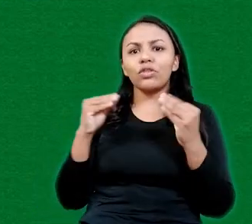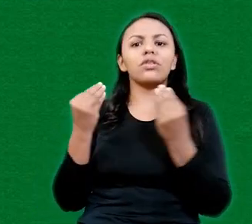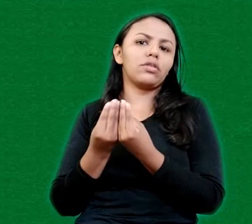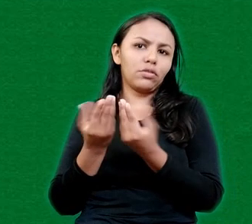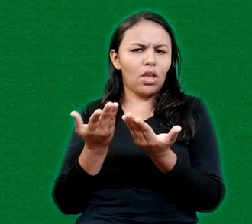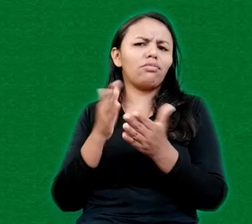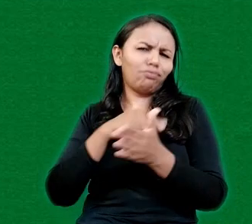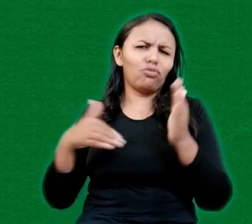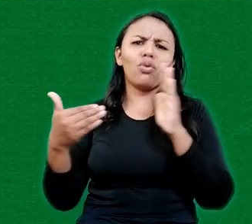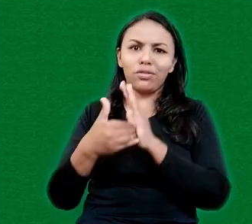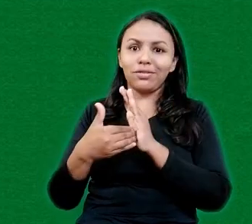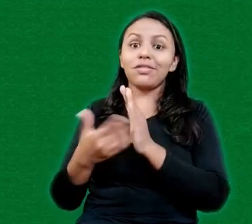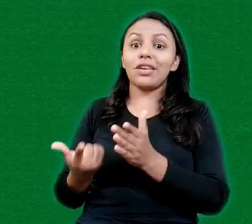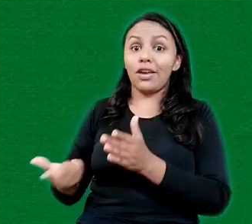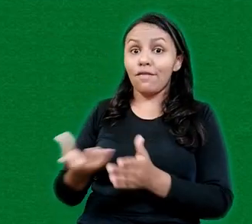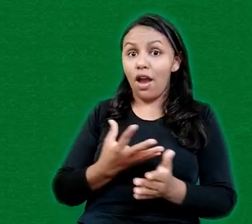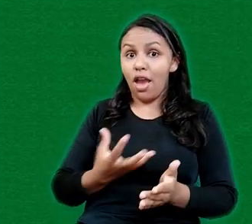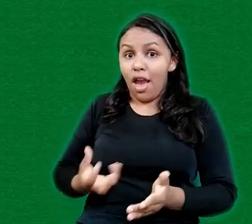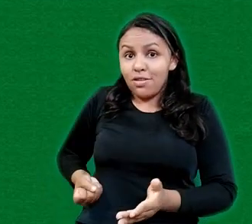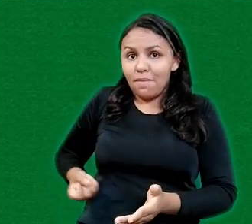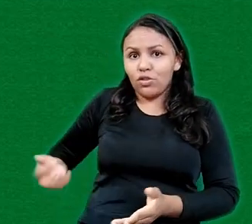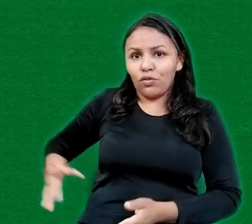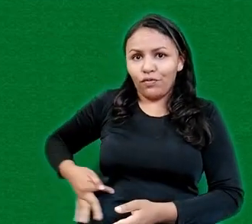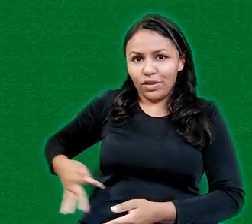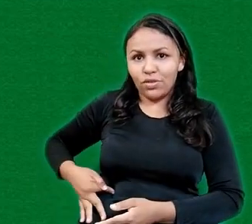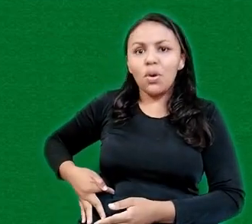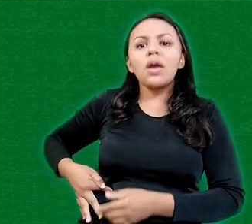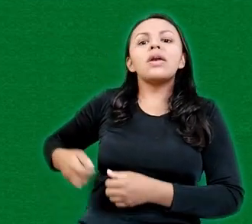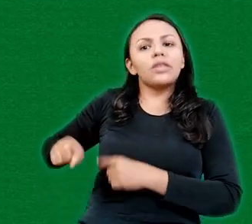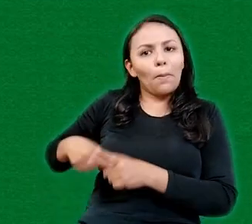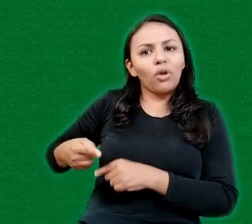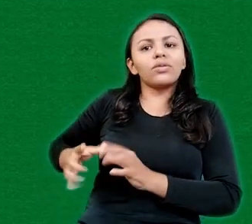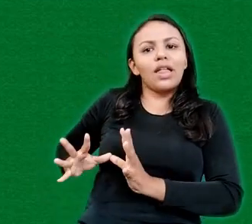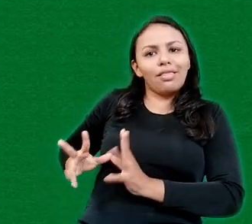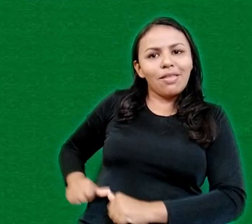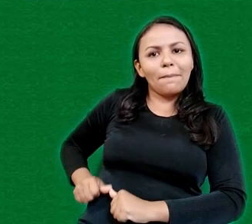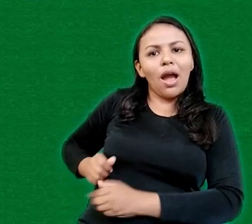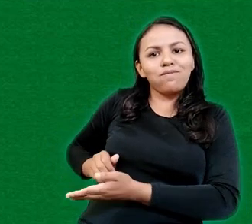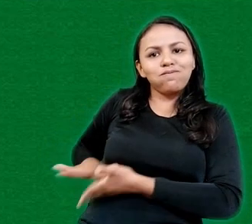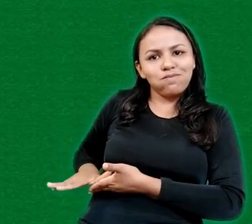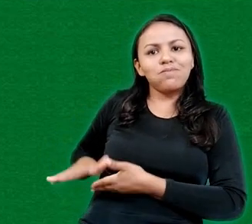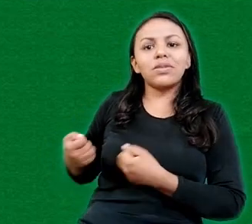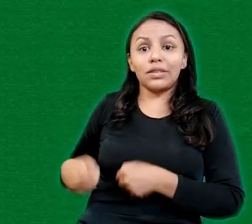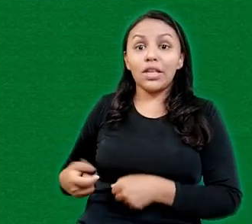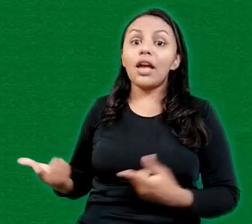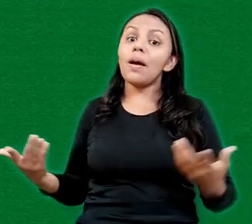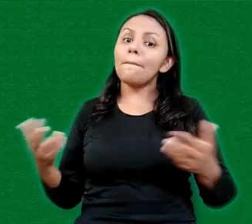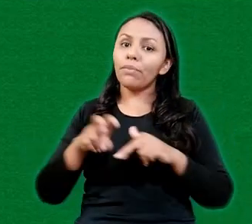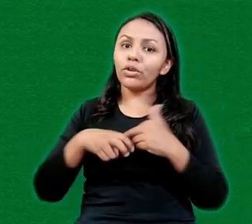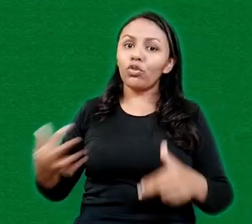as substâncias que passam aqui para o fígado e que precisam ser eliminadas. O fígado tem uma